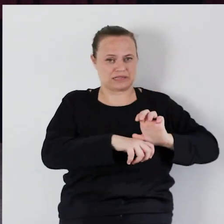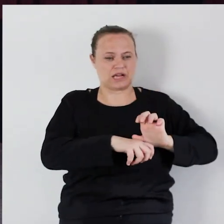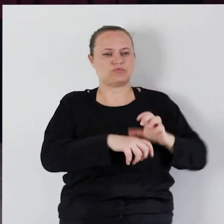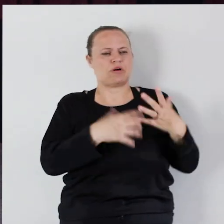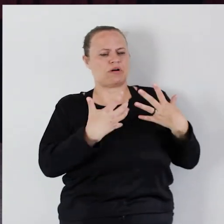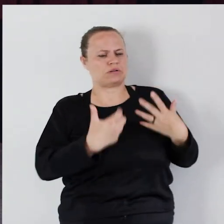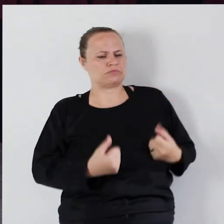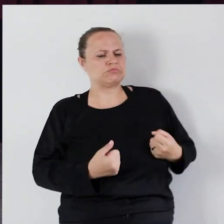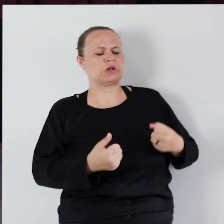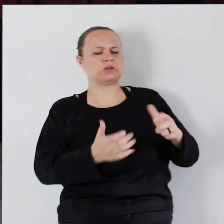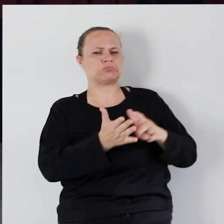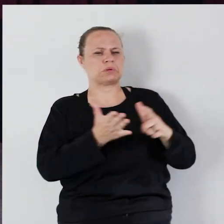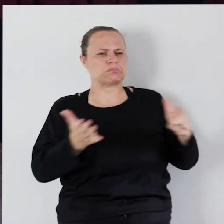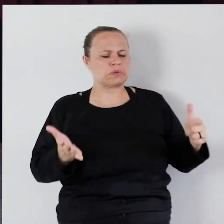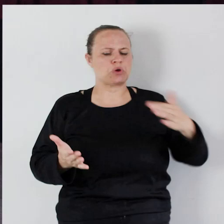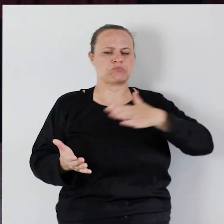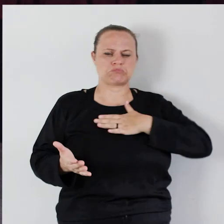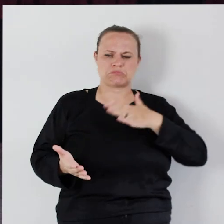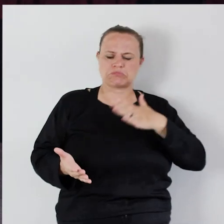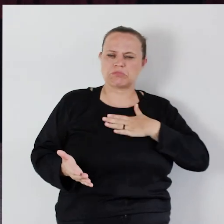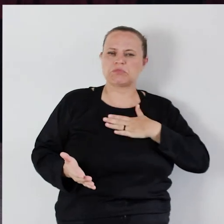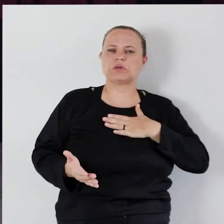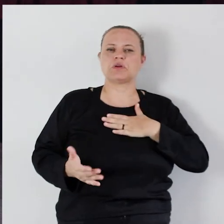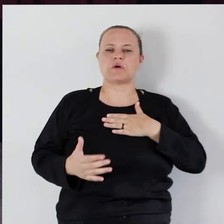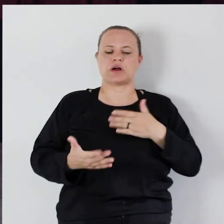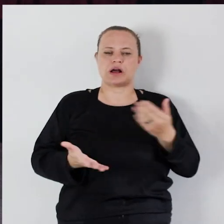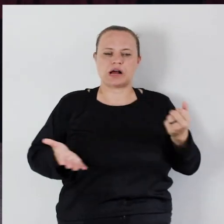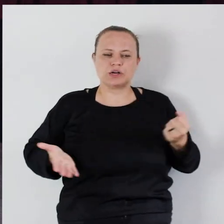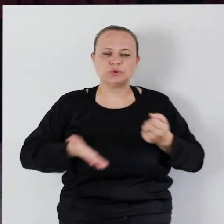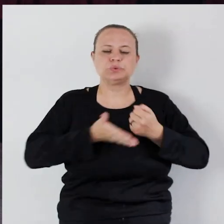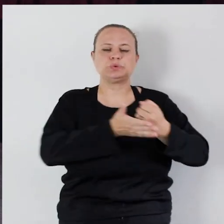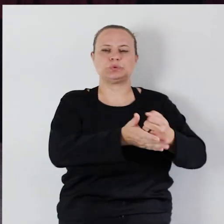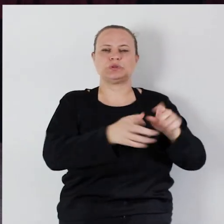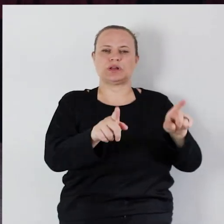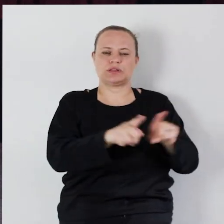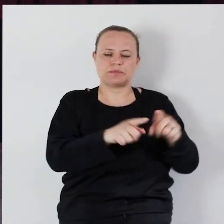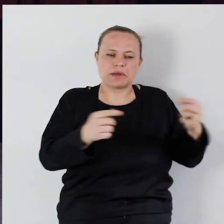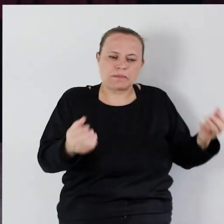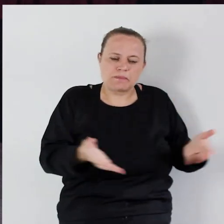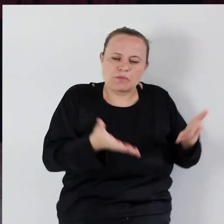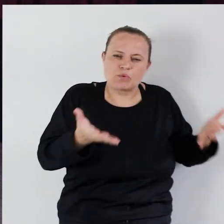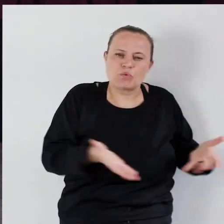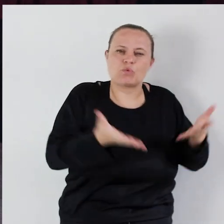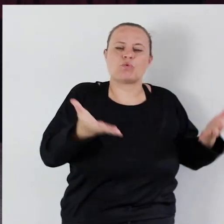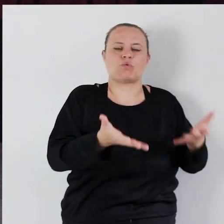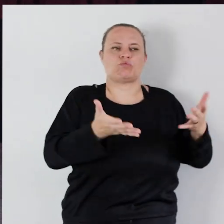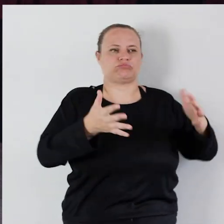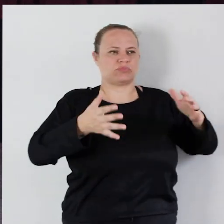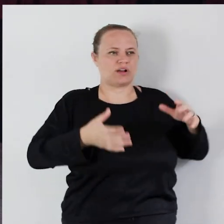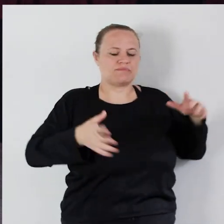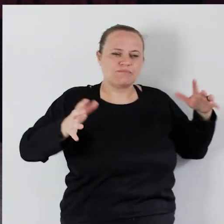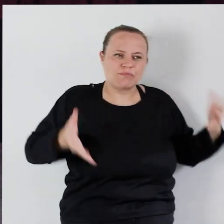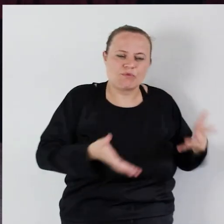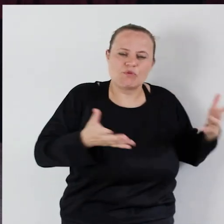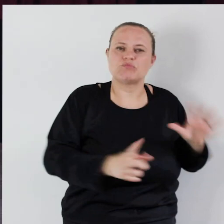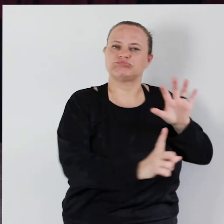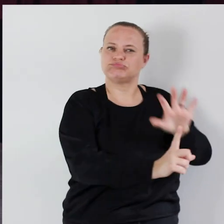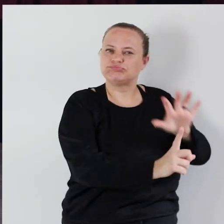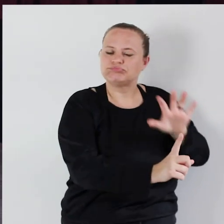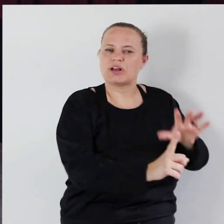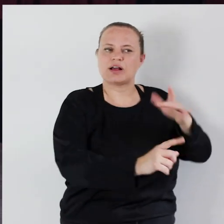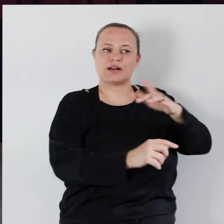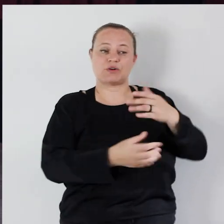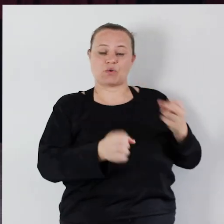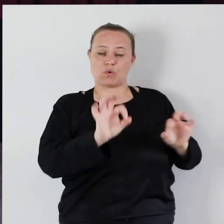não tem interesse, ok? E aí, quando o Estado ele assume o seu papel de